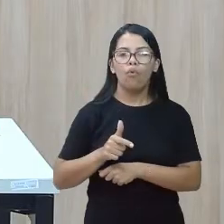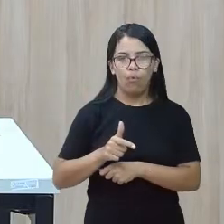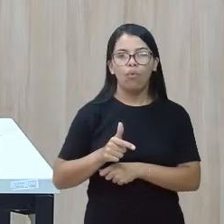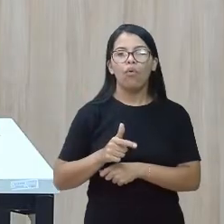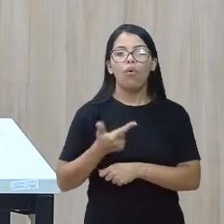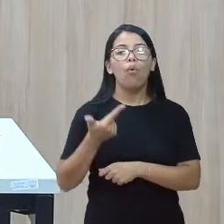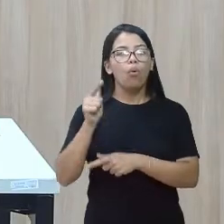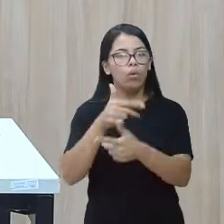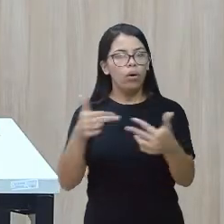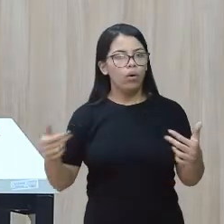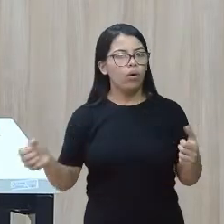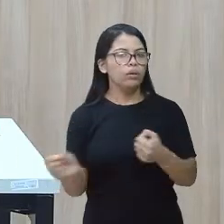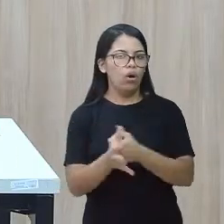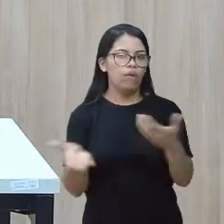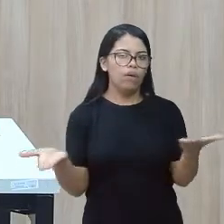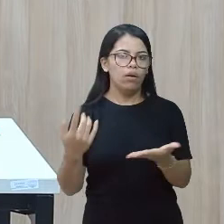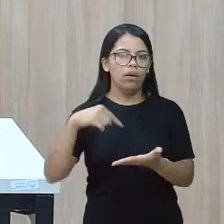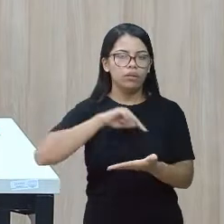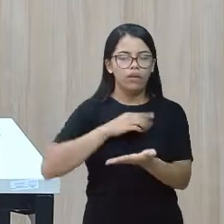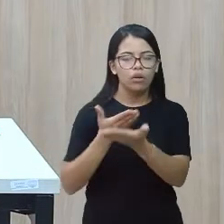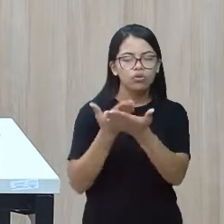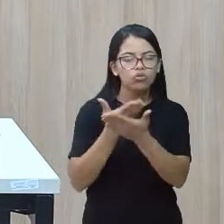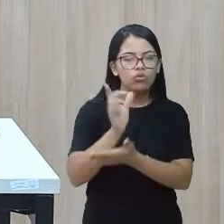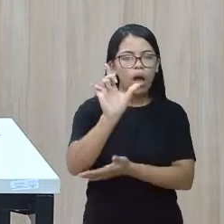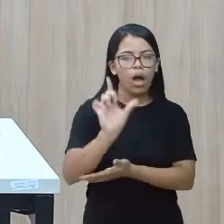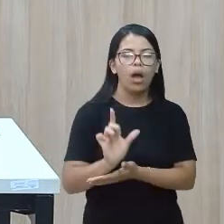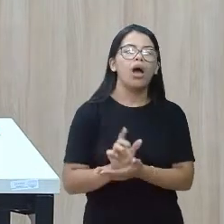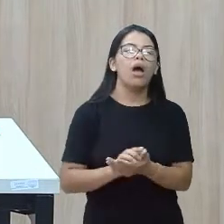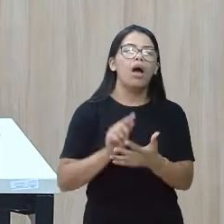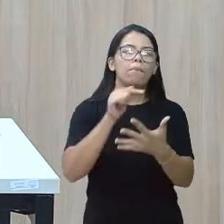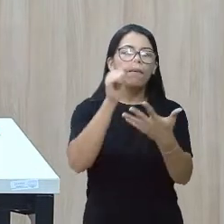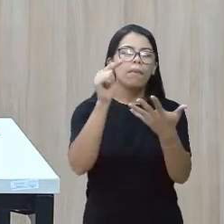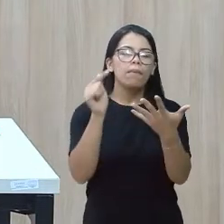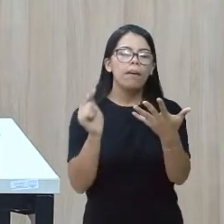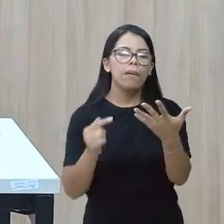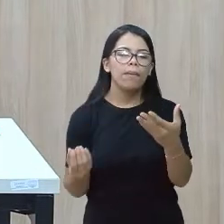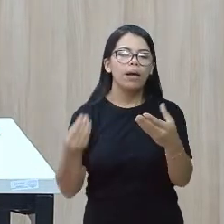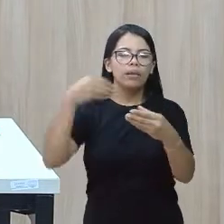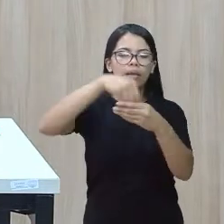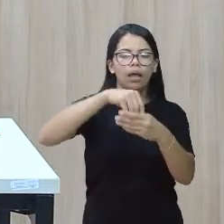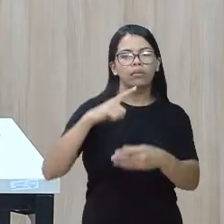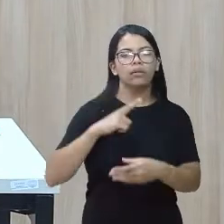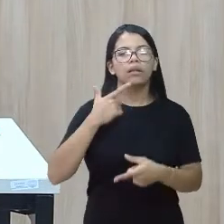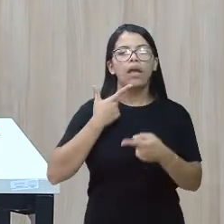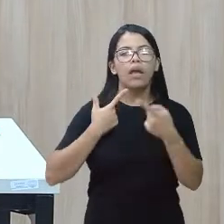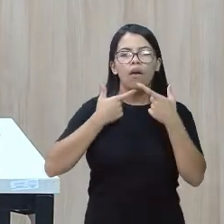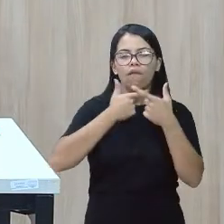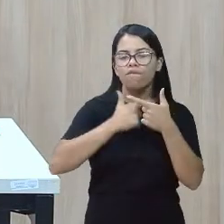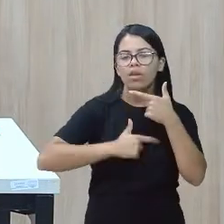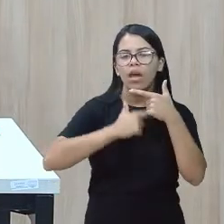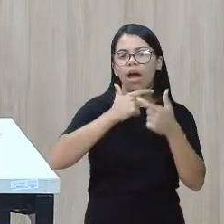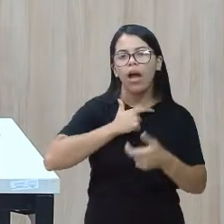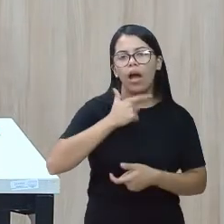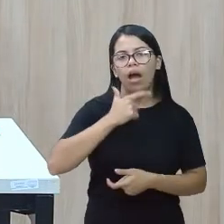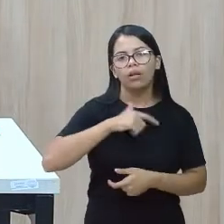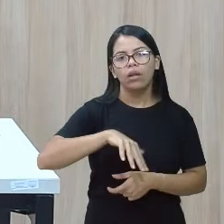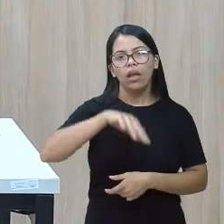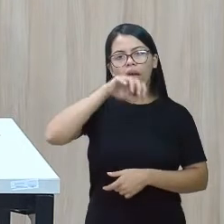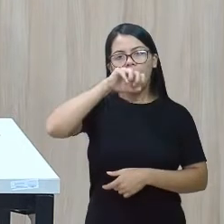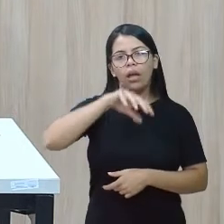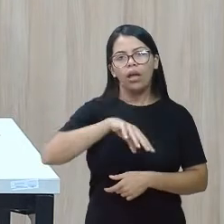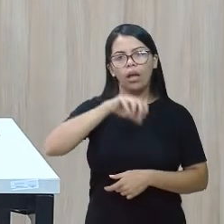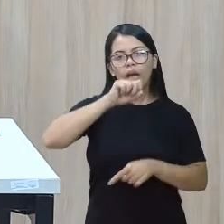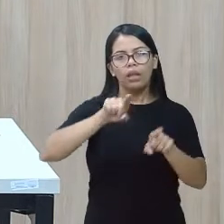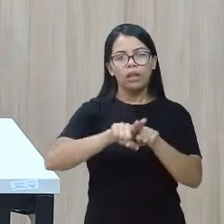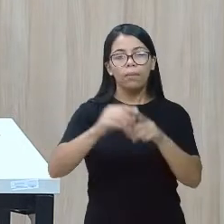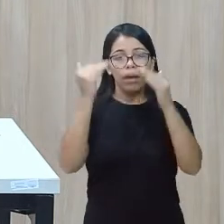outras serão novas. Nós hoje vamos estudar um por um dos componentes aí das vias aéreas e também entender mais a